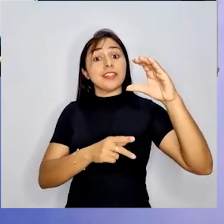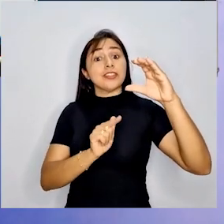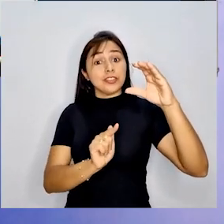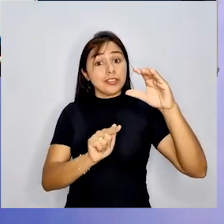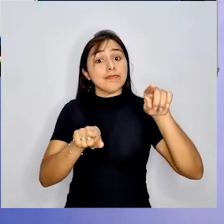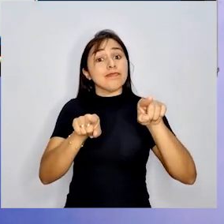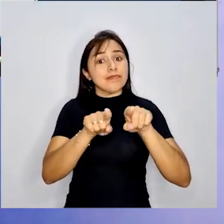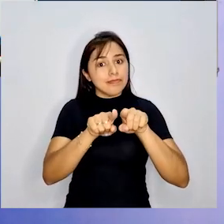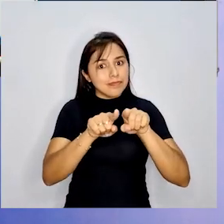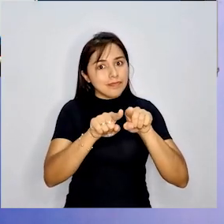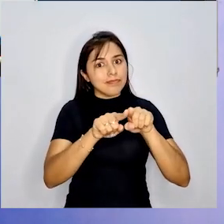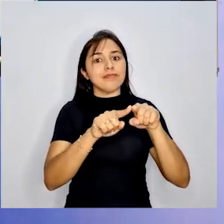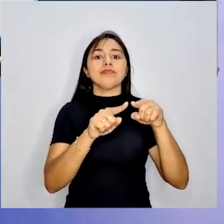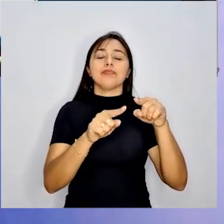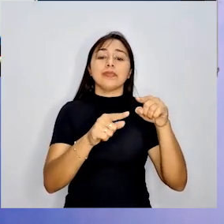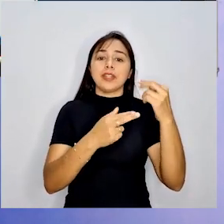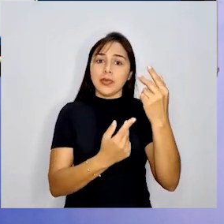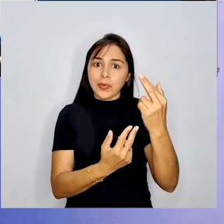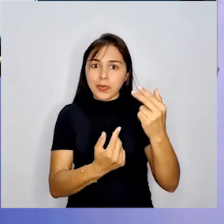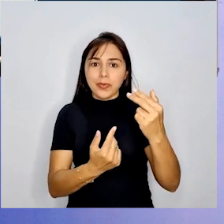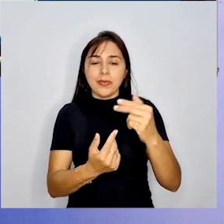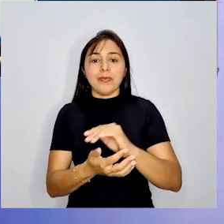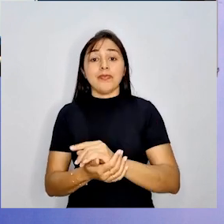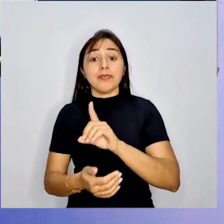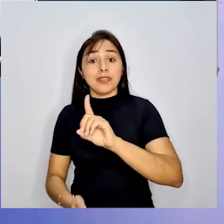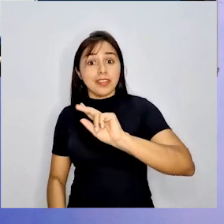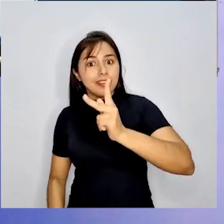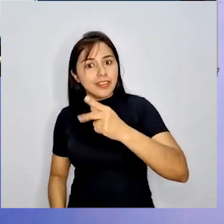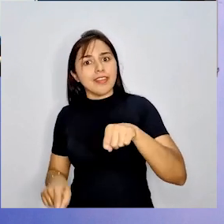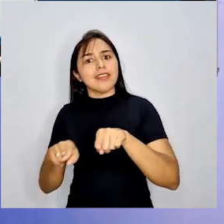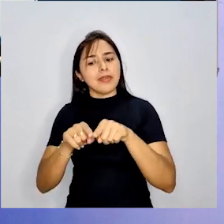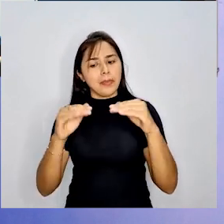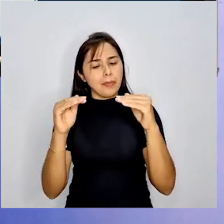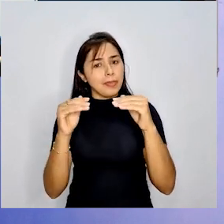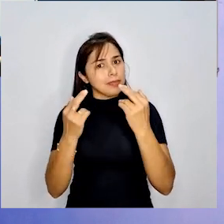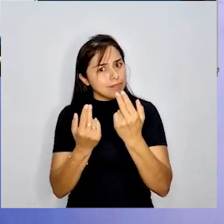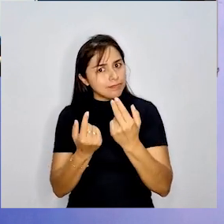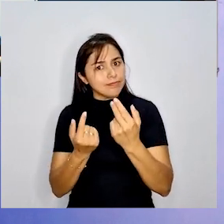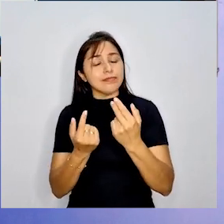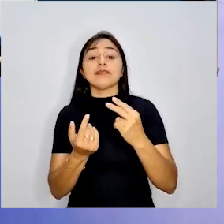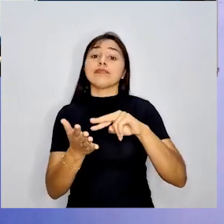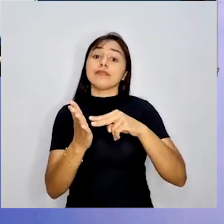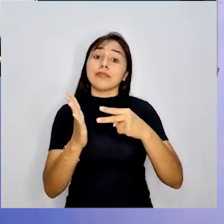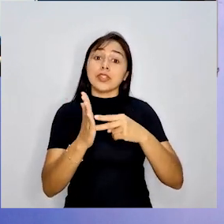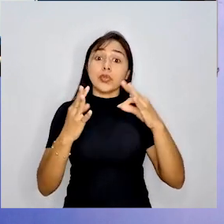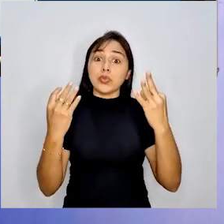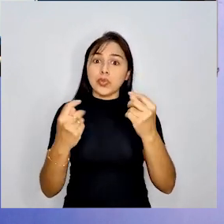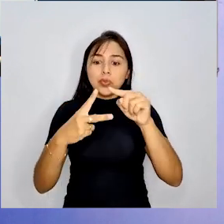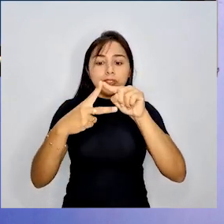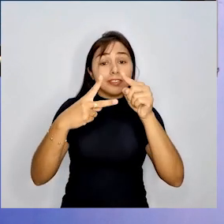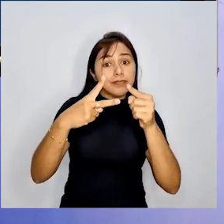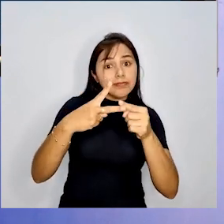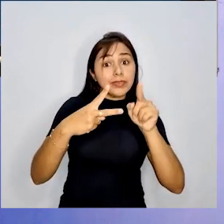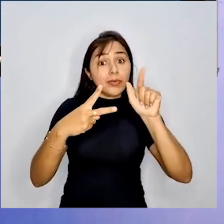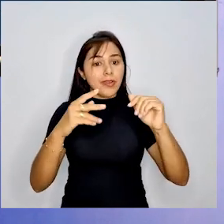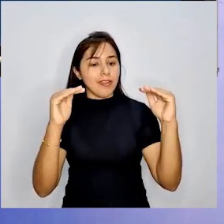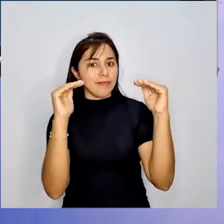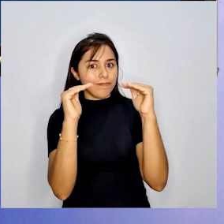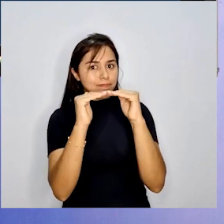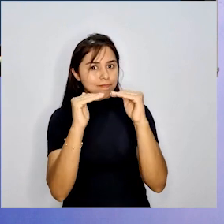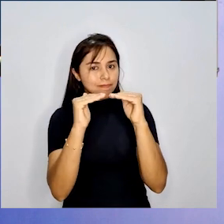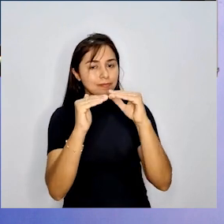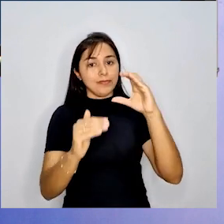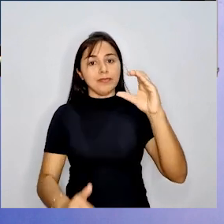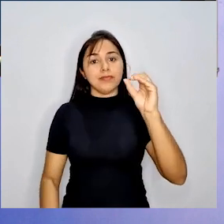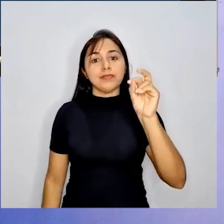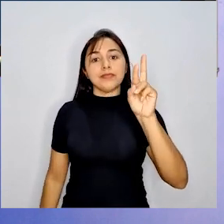e F são congruentes e D e H é congruente também. Aqui é os chamados ângulos correspondentes. Vamos